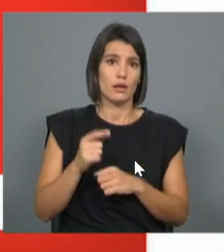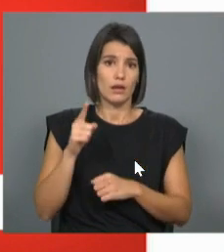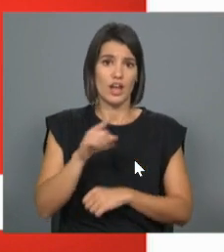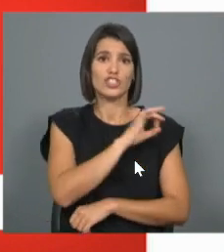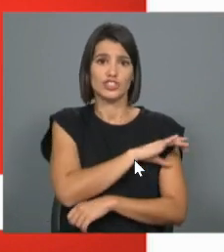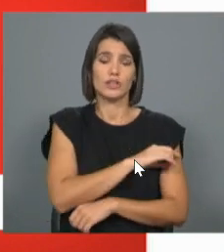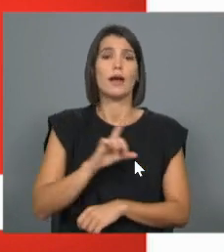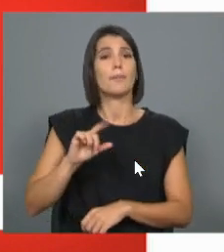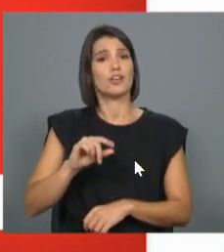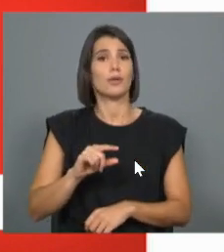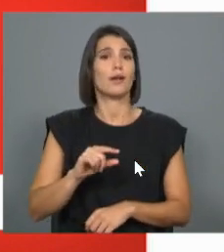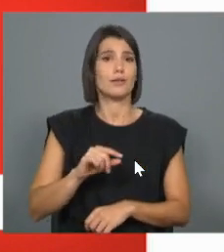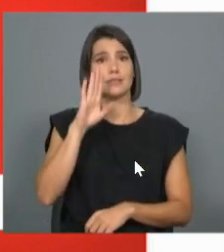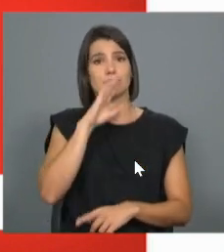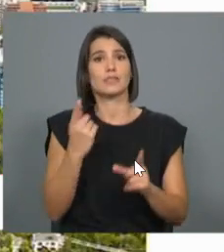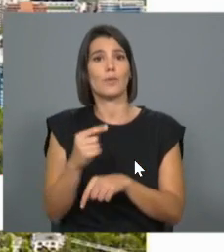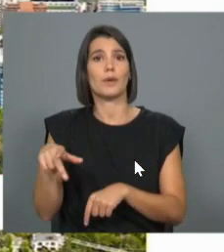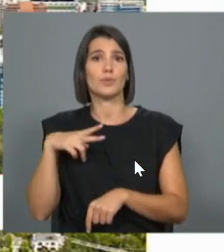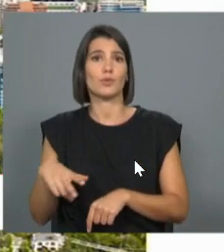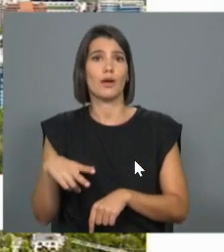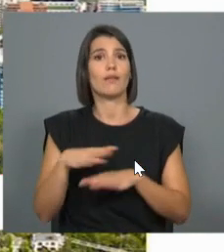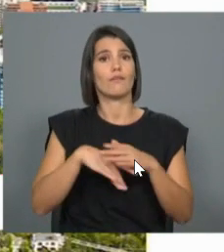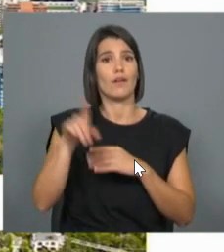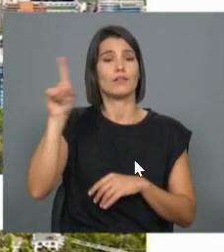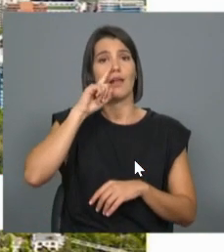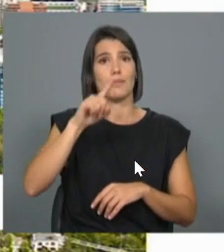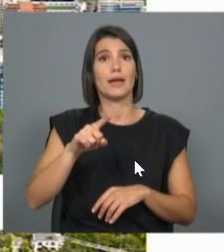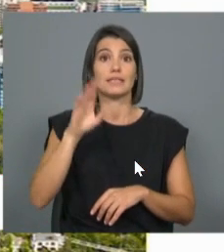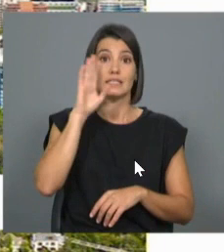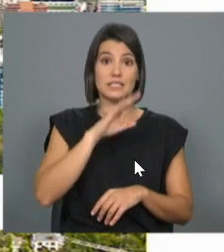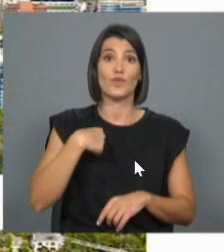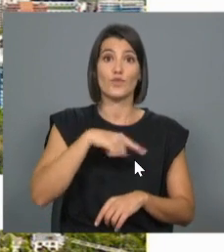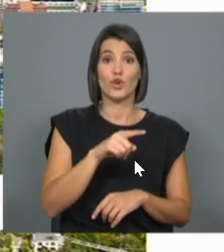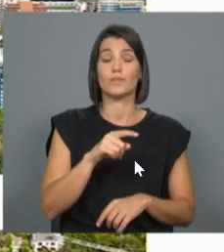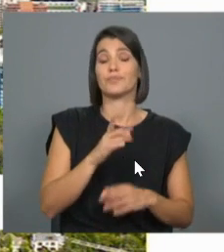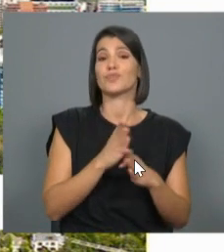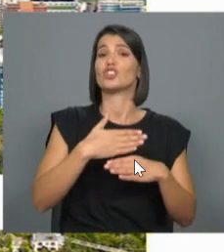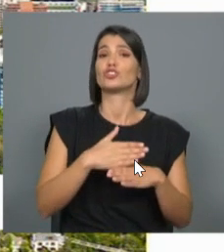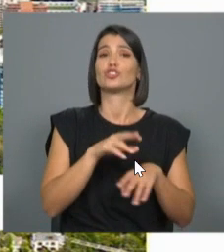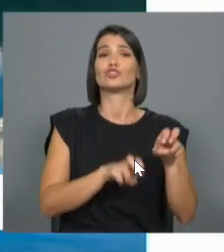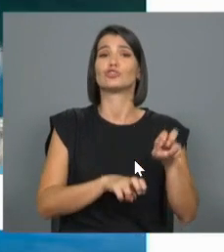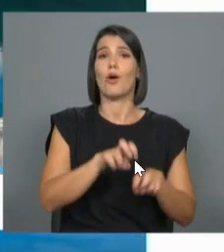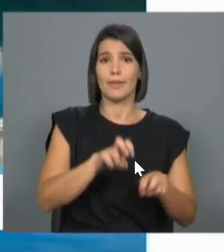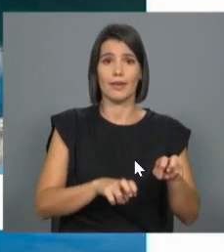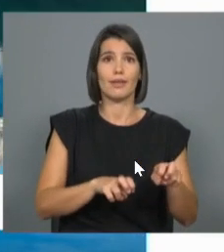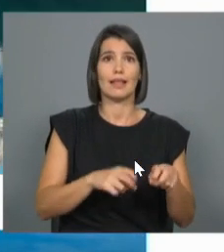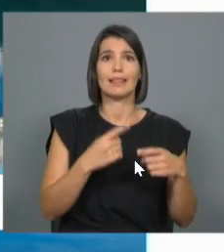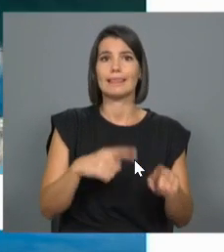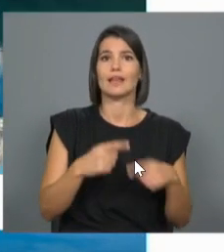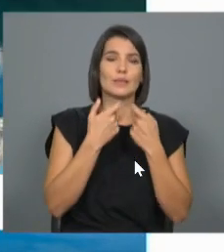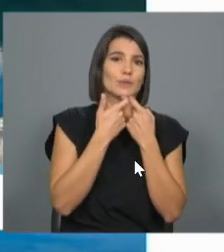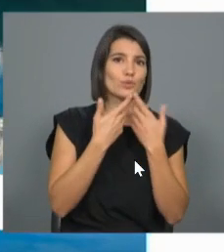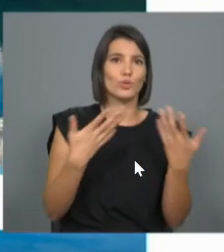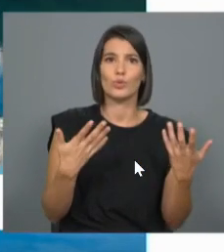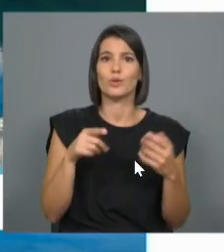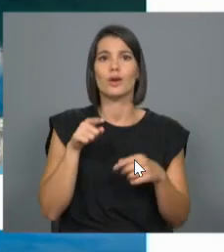mais barato do que comprá-lo em Portugal, feito na Alemanha, e posso lhe dizer que se eu for a um shopping, o Costanera Center tem tudo o que existe